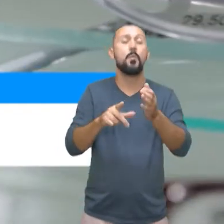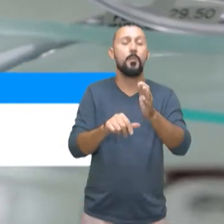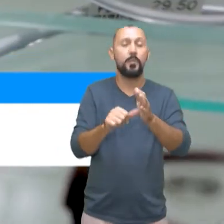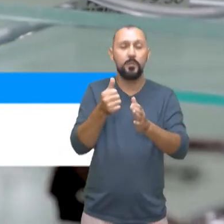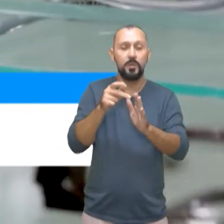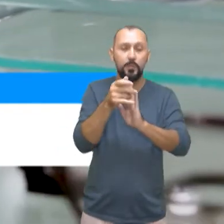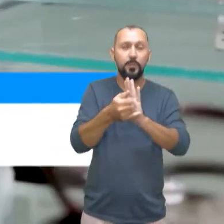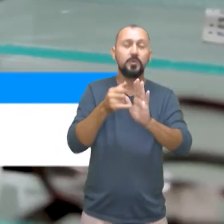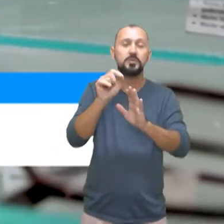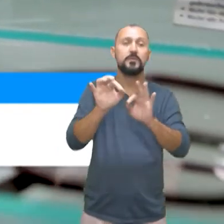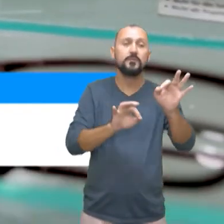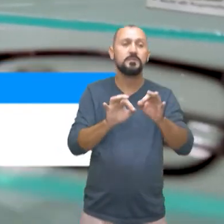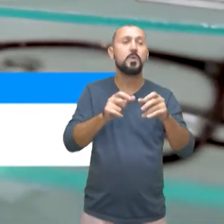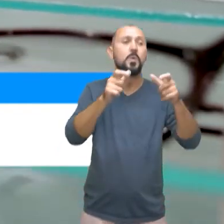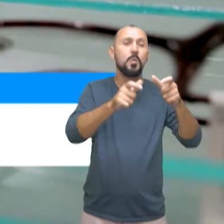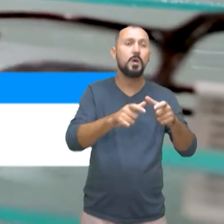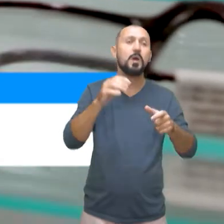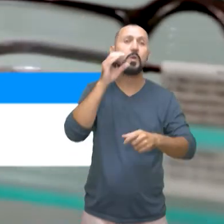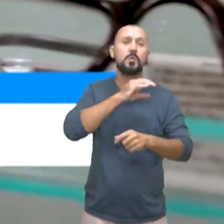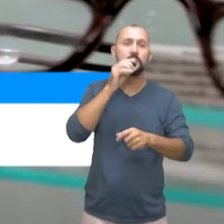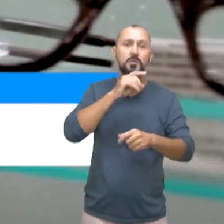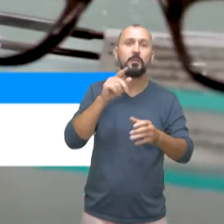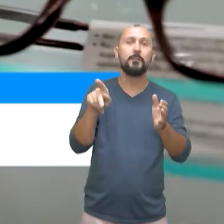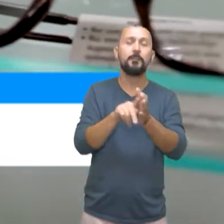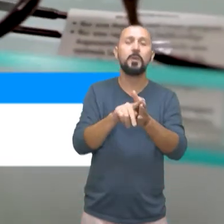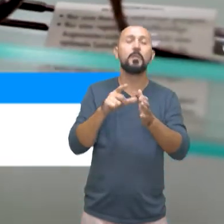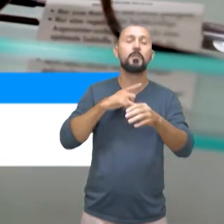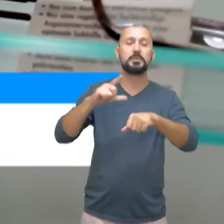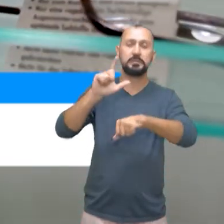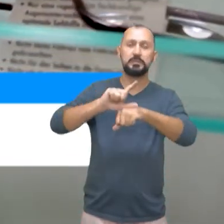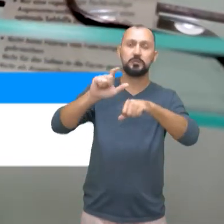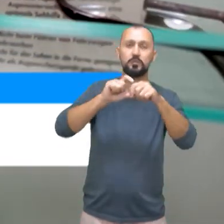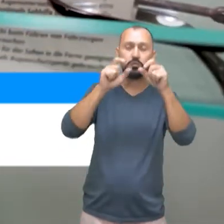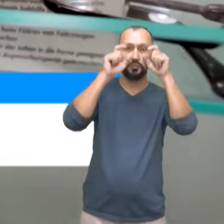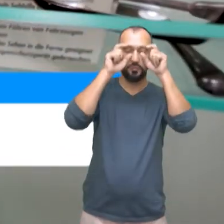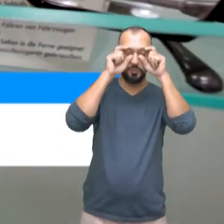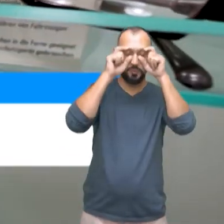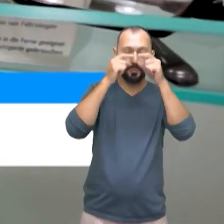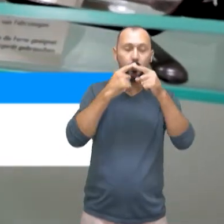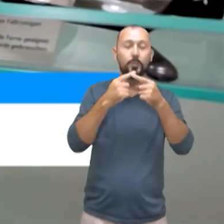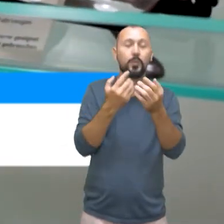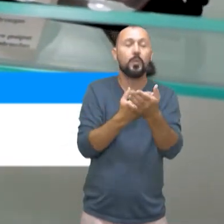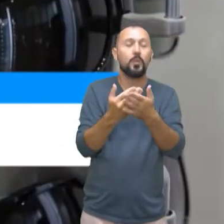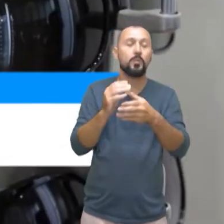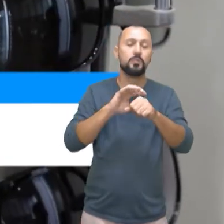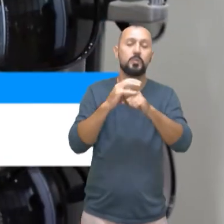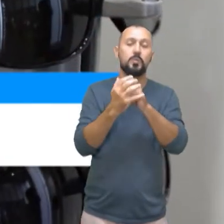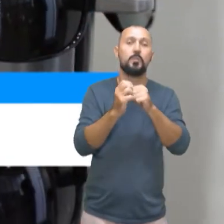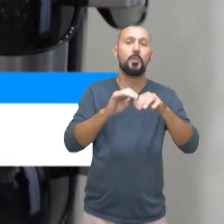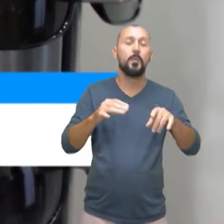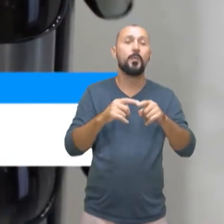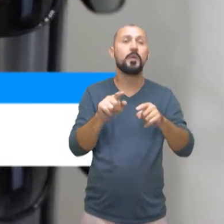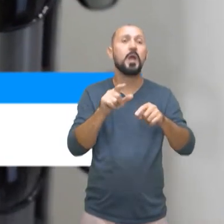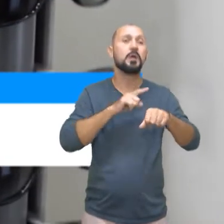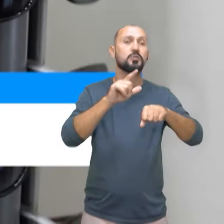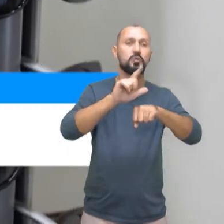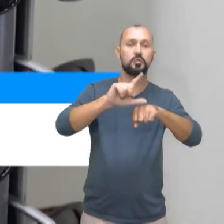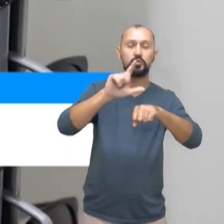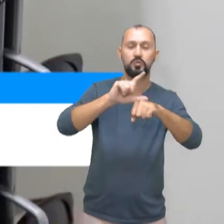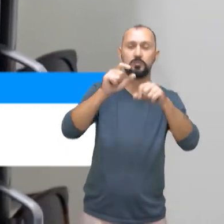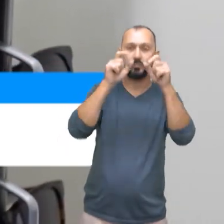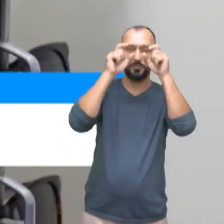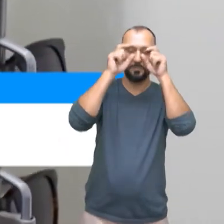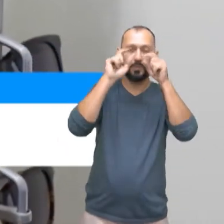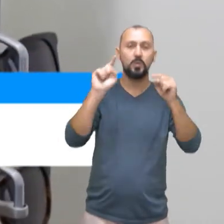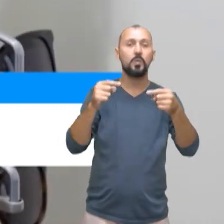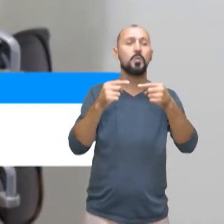atividade essencial estabelecimentos de varejos óticos em decorrência da pandemia do coronavírus. Segundo o projeto, os varejos